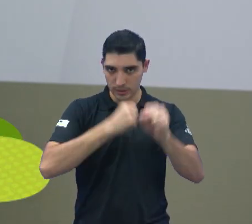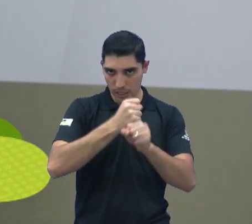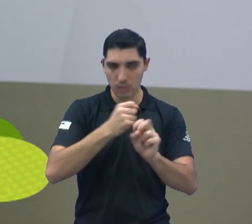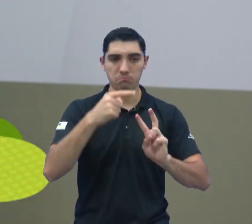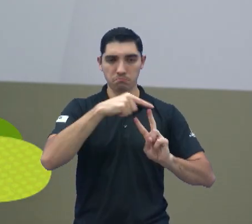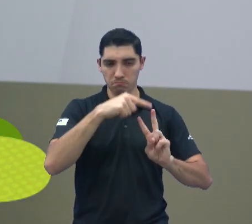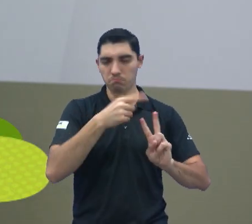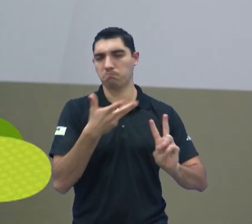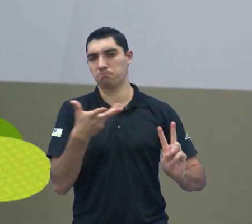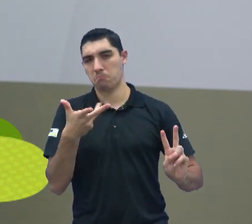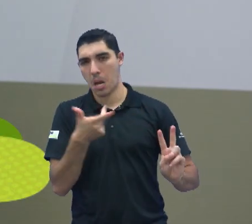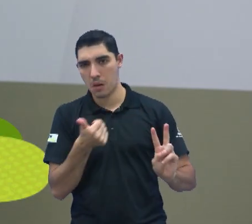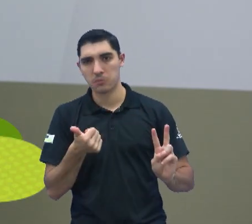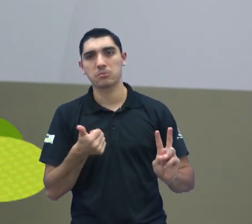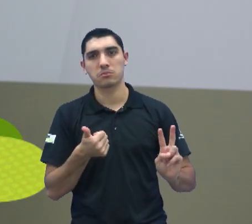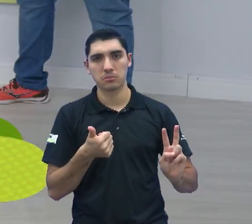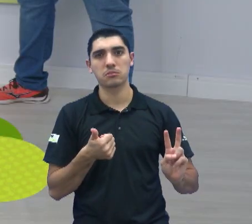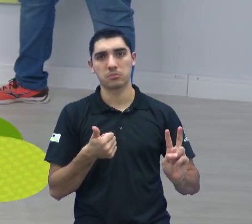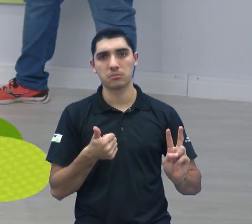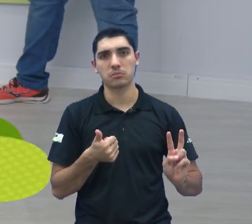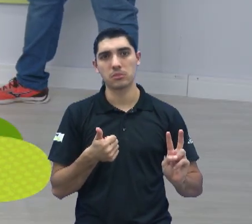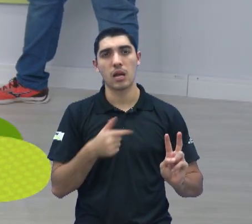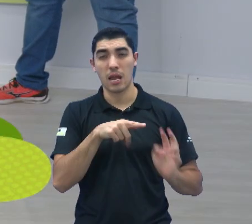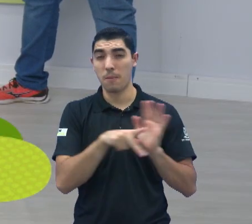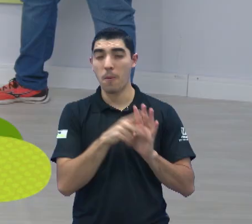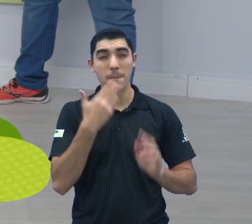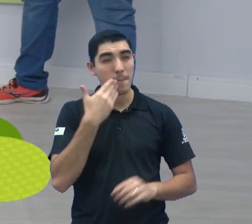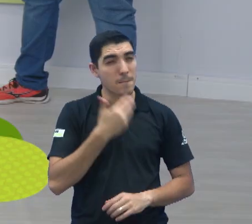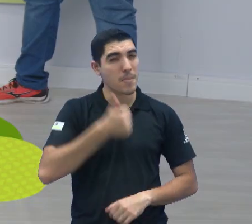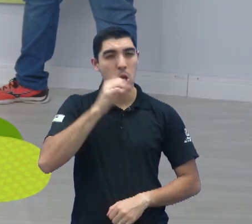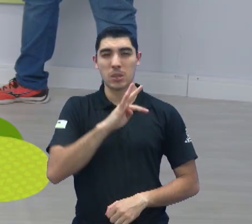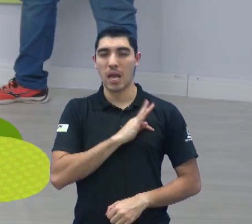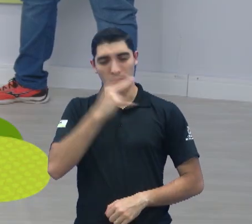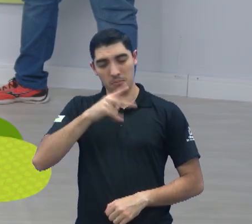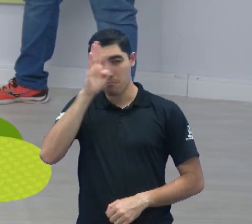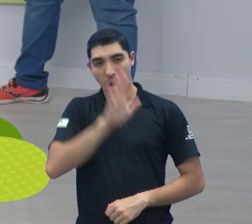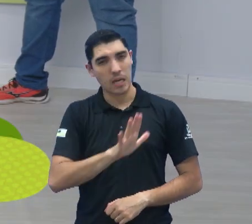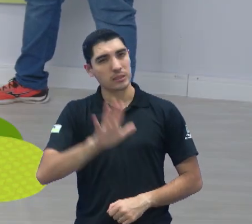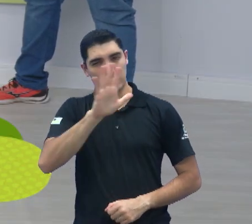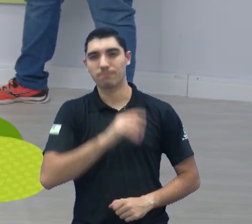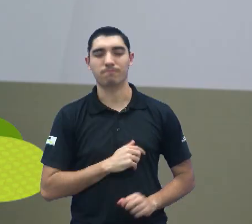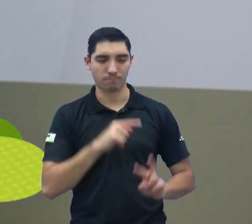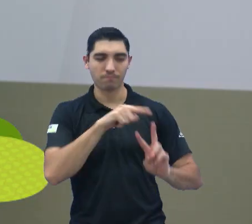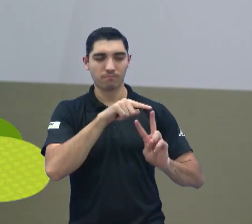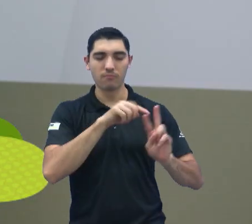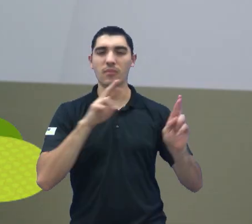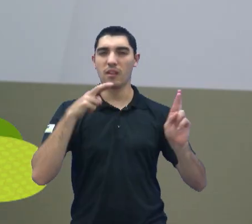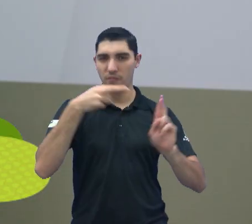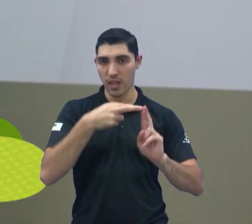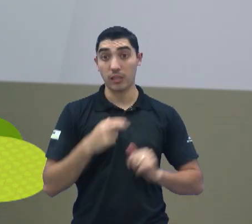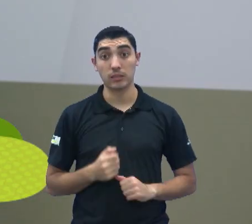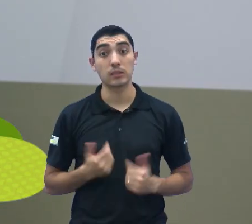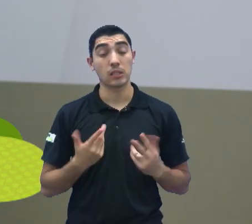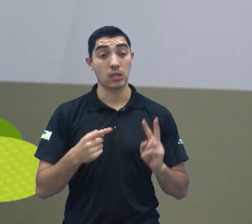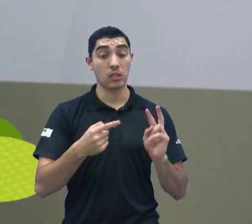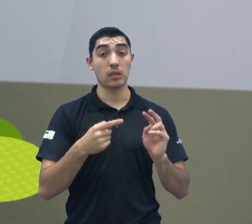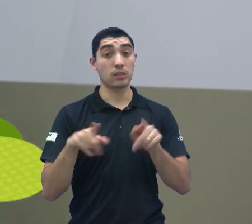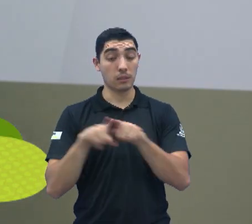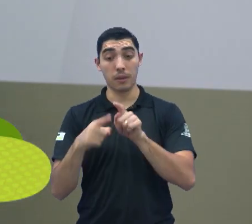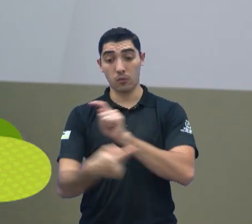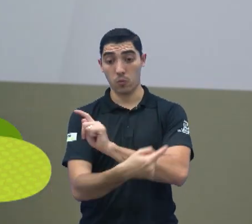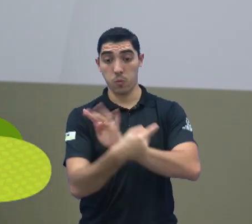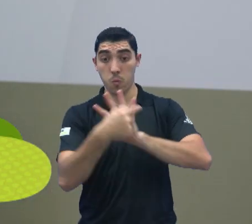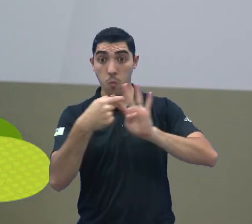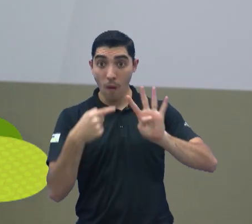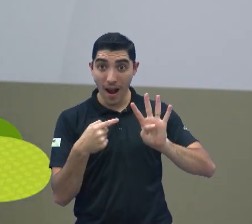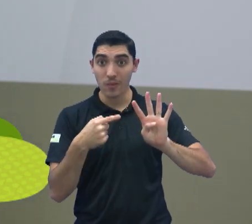comentários, para mim é o melhor técnico do país, uma referência. Então, foram 4 profissionais que me ensinaram muito diretamente trabalhando com eles.